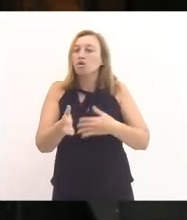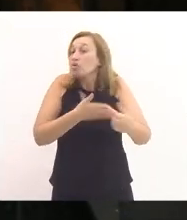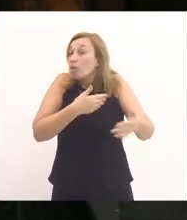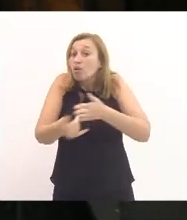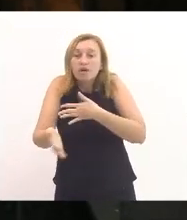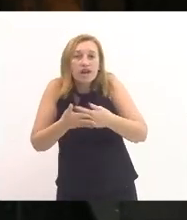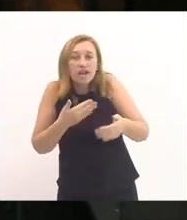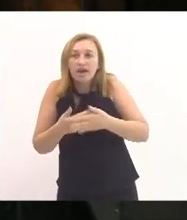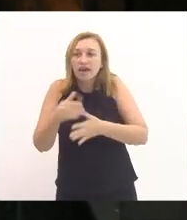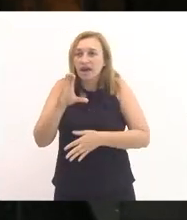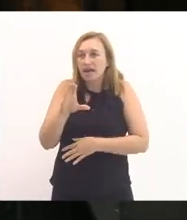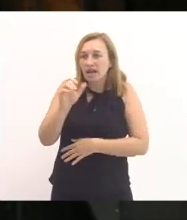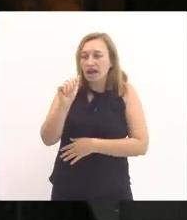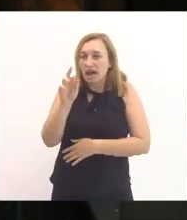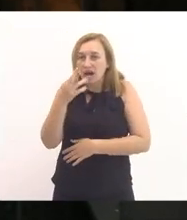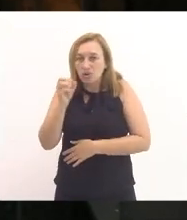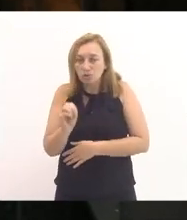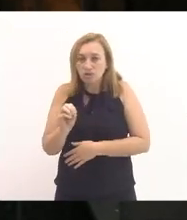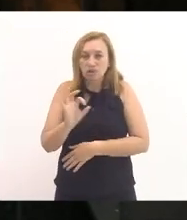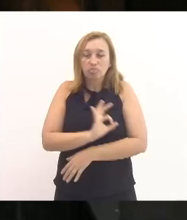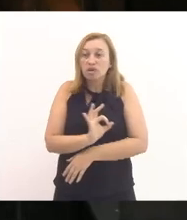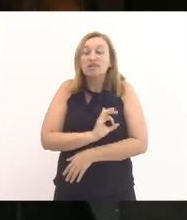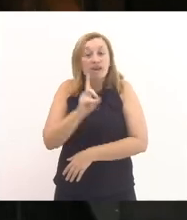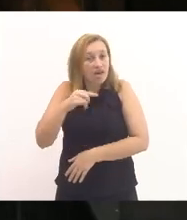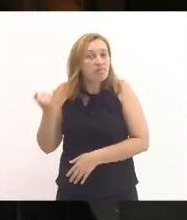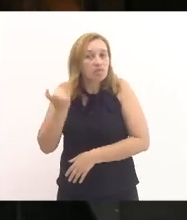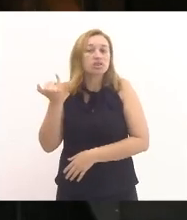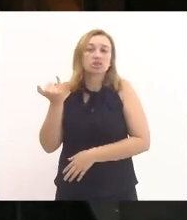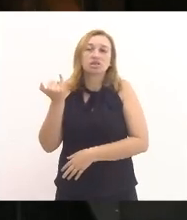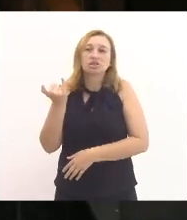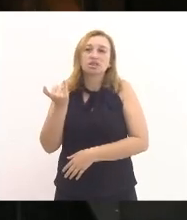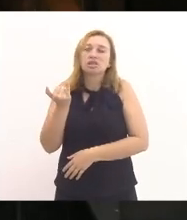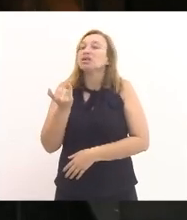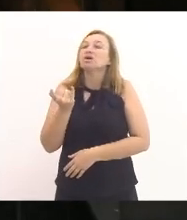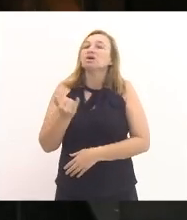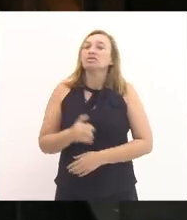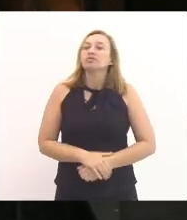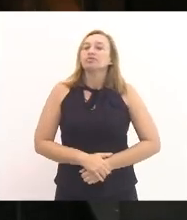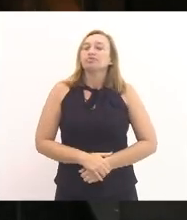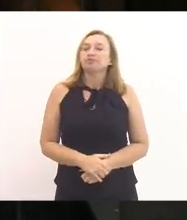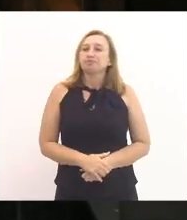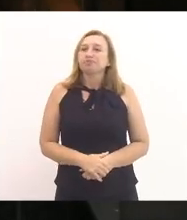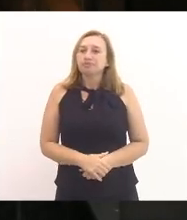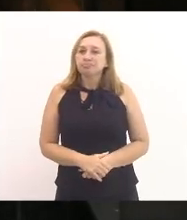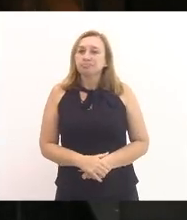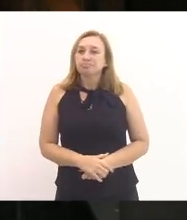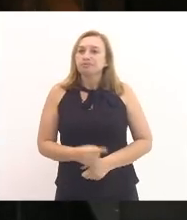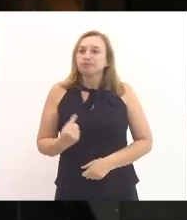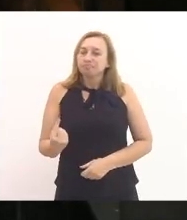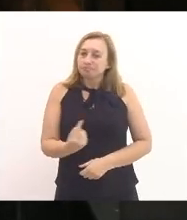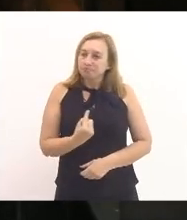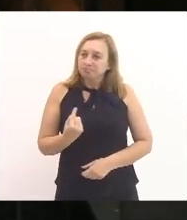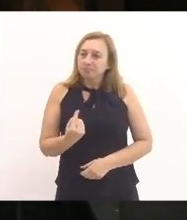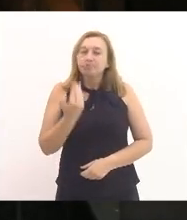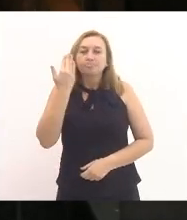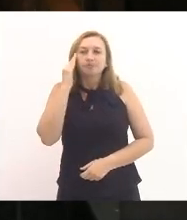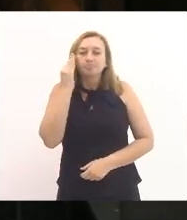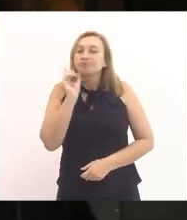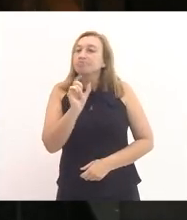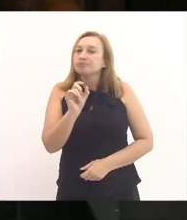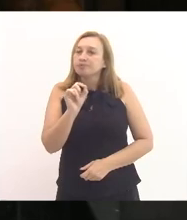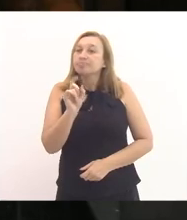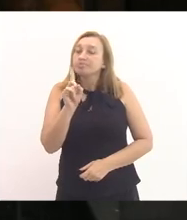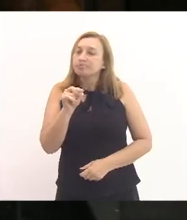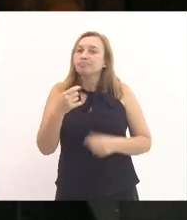é necessário isso e é fazer essa pequena introdução aqui nós entendemos